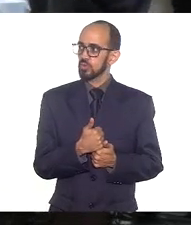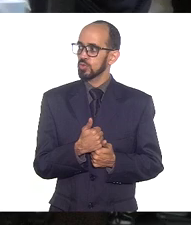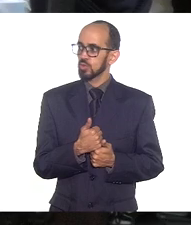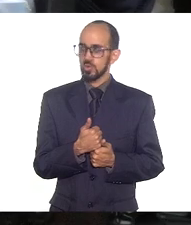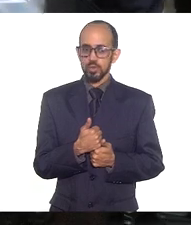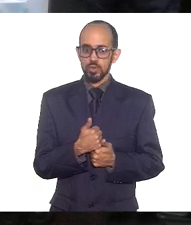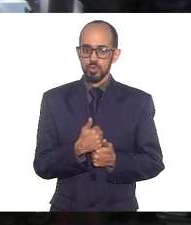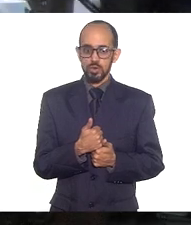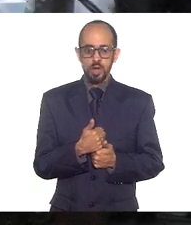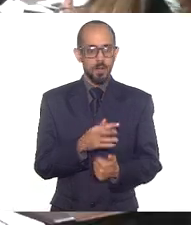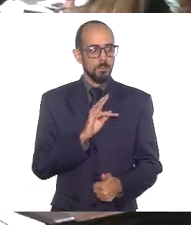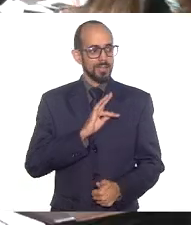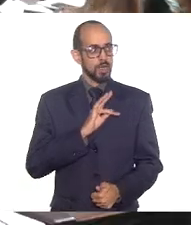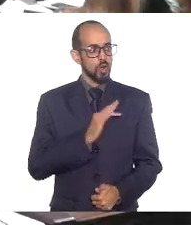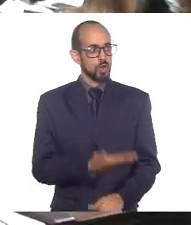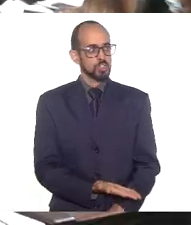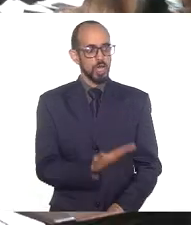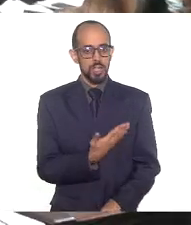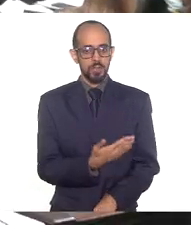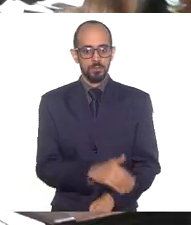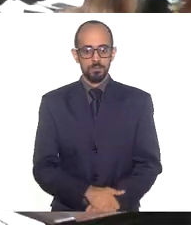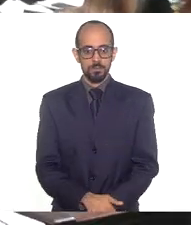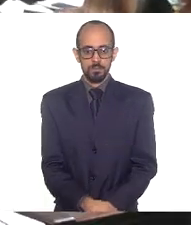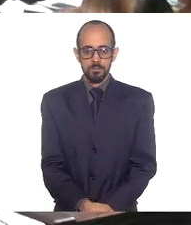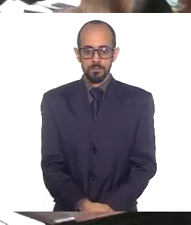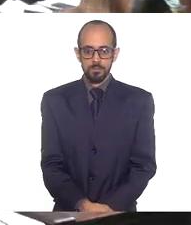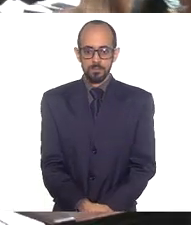a deputada Martha Rocha